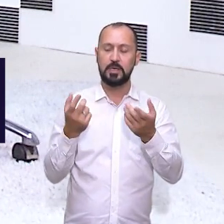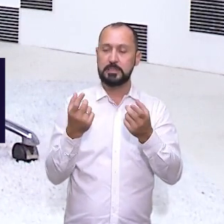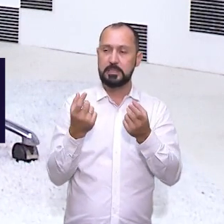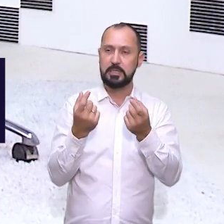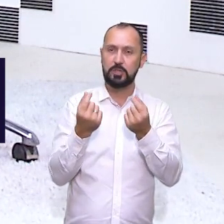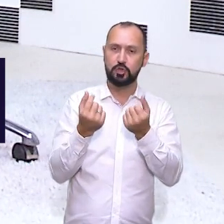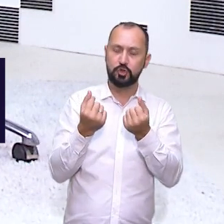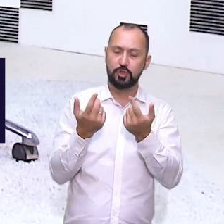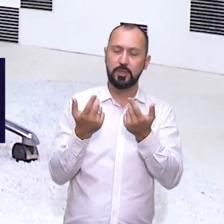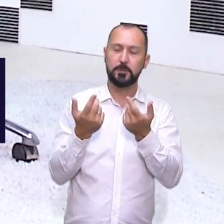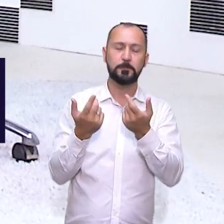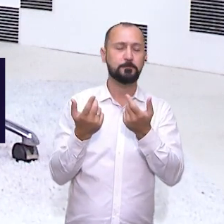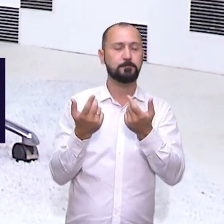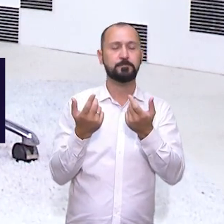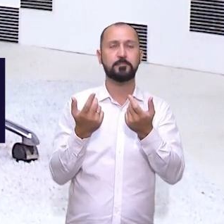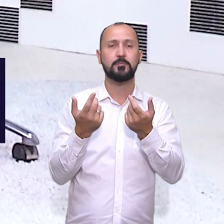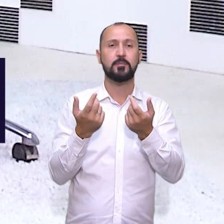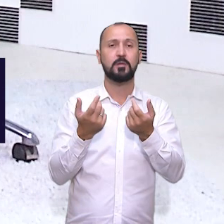que